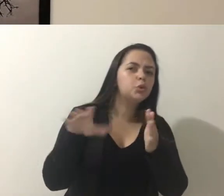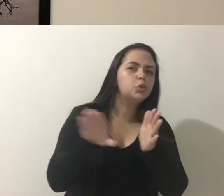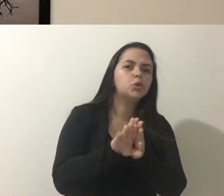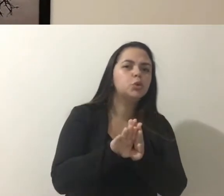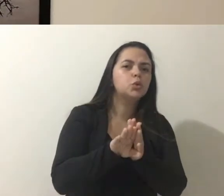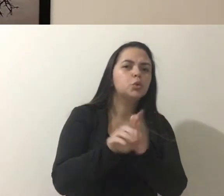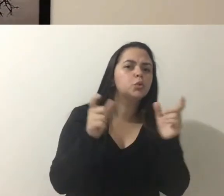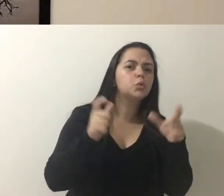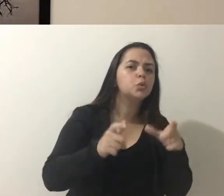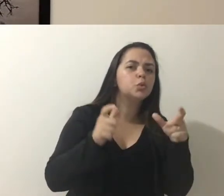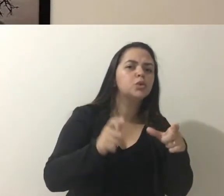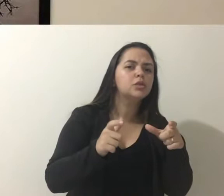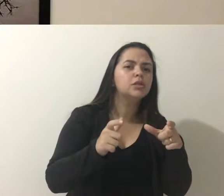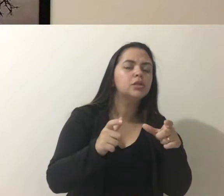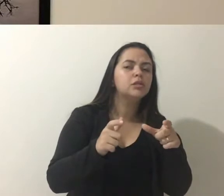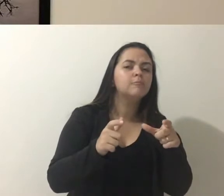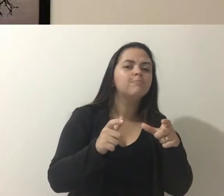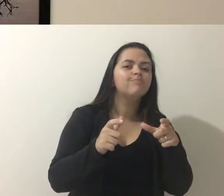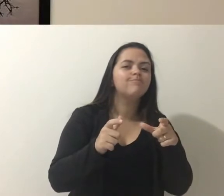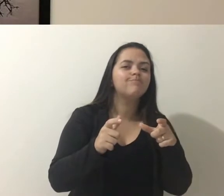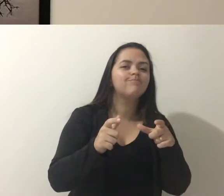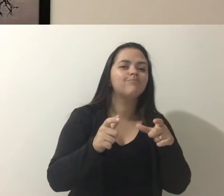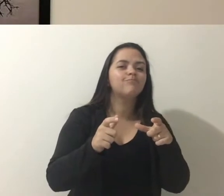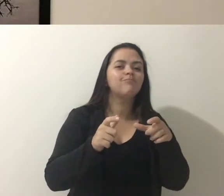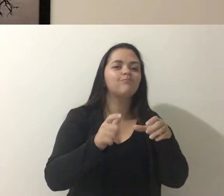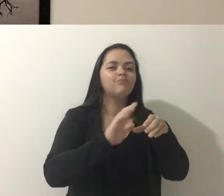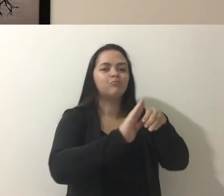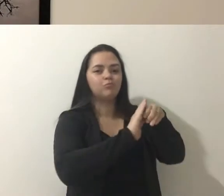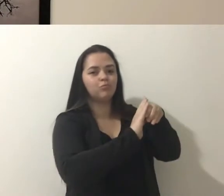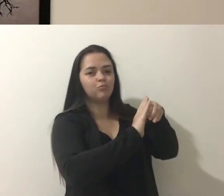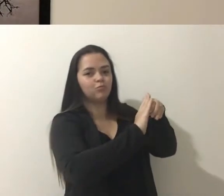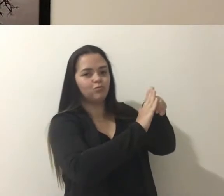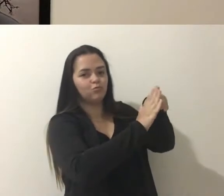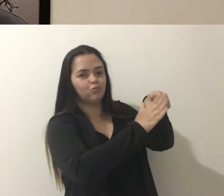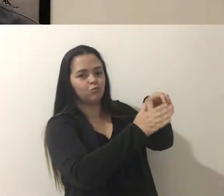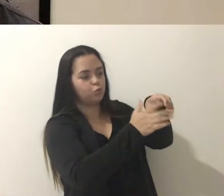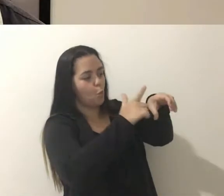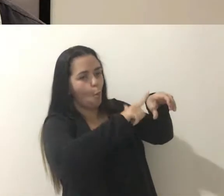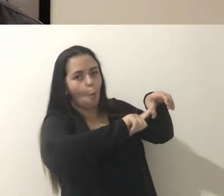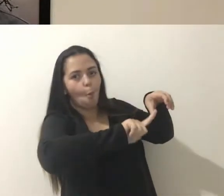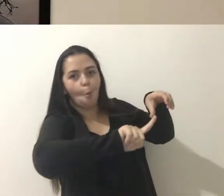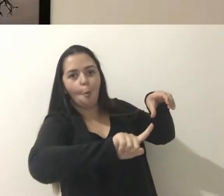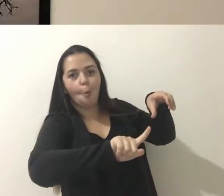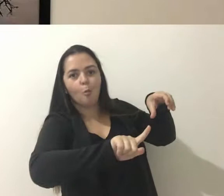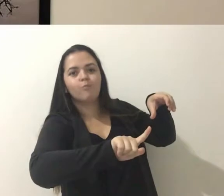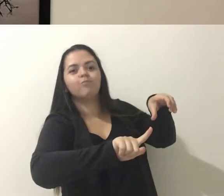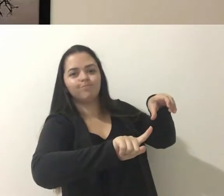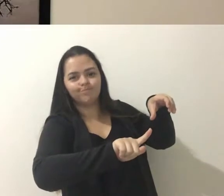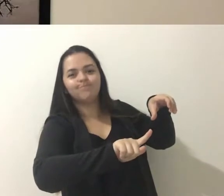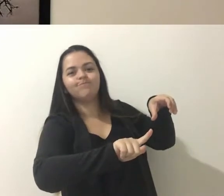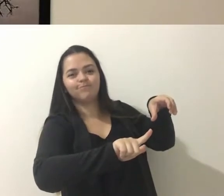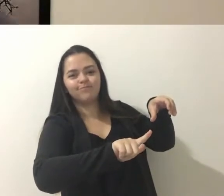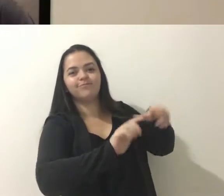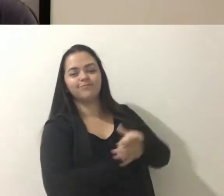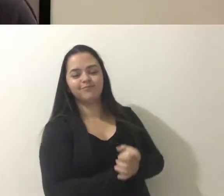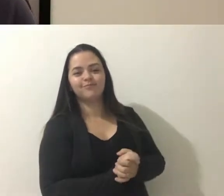ela vem de um túmulo vazio. Isso, exatamente. Essa notícia,